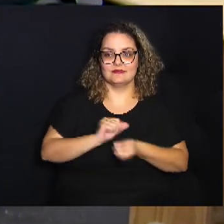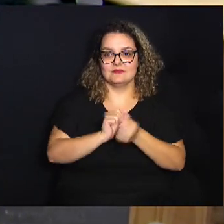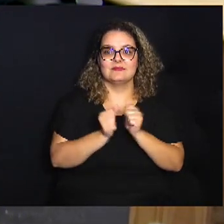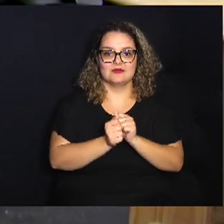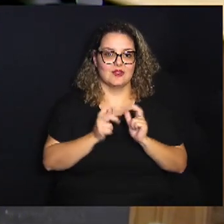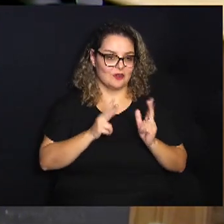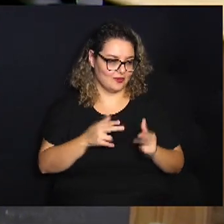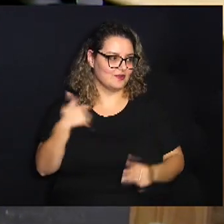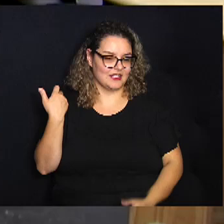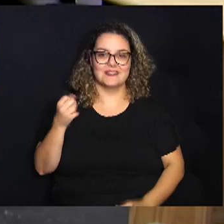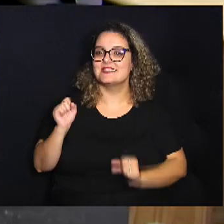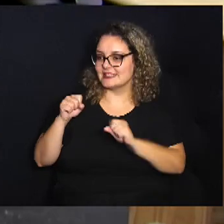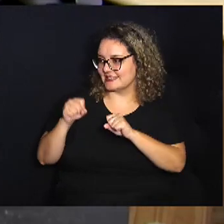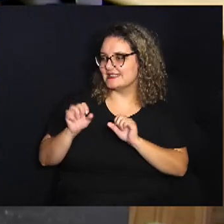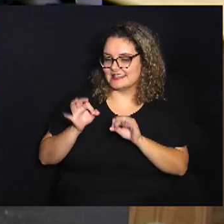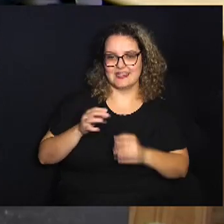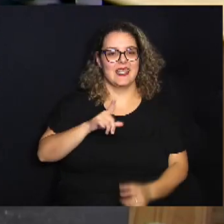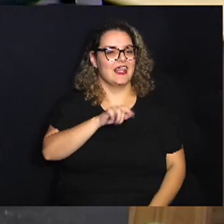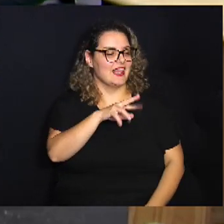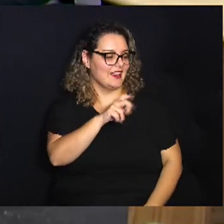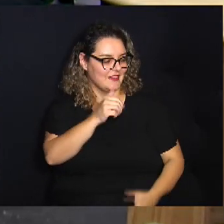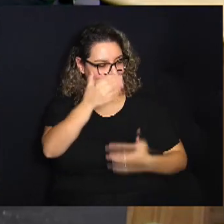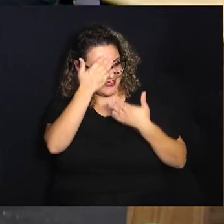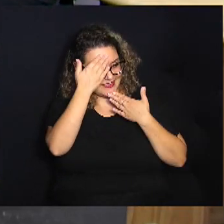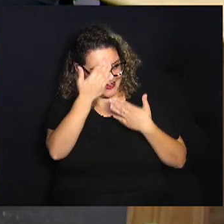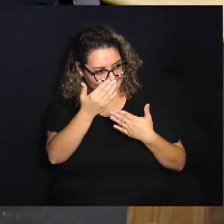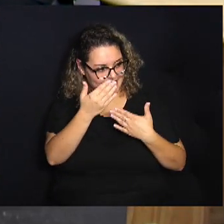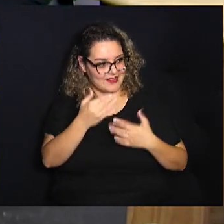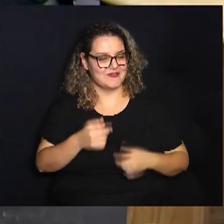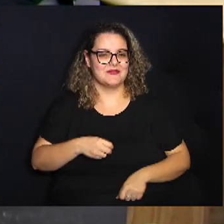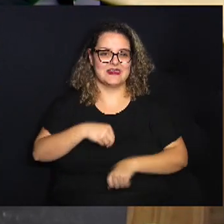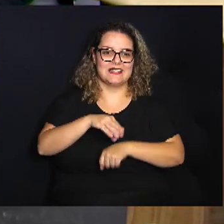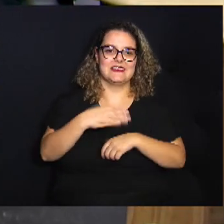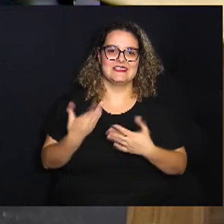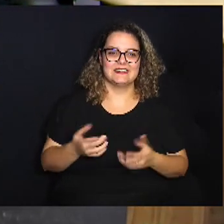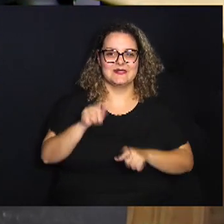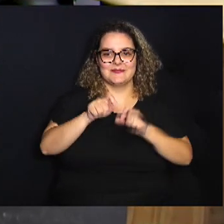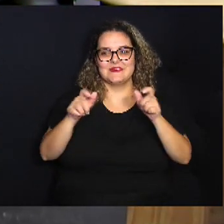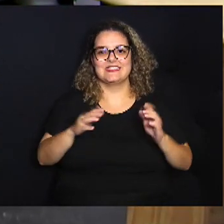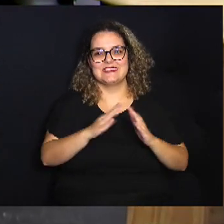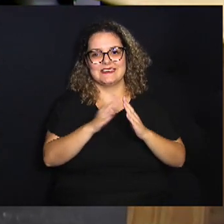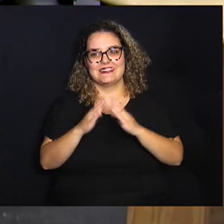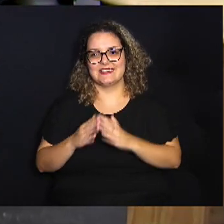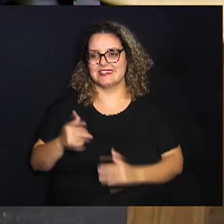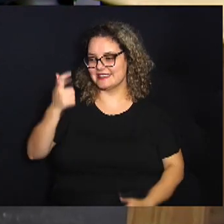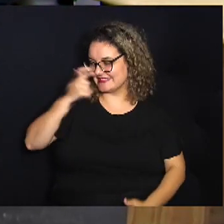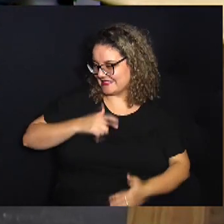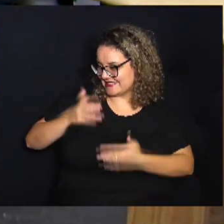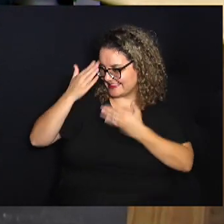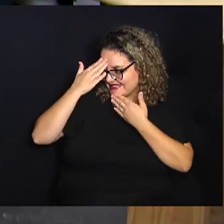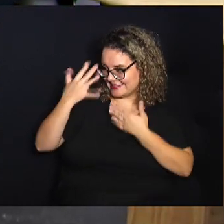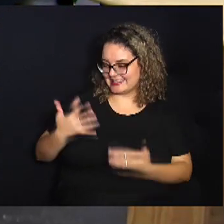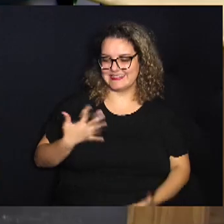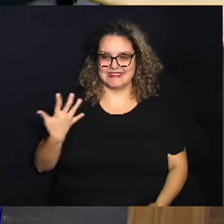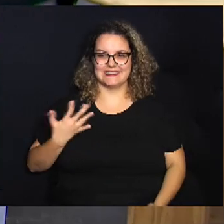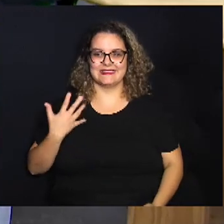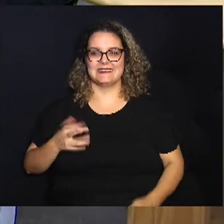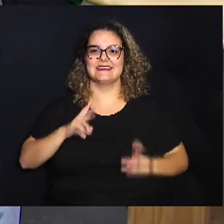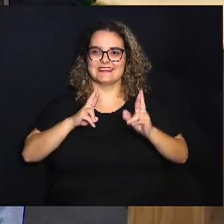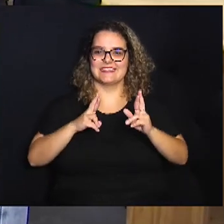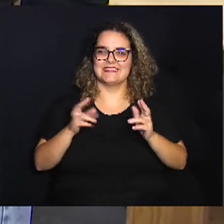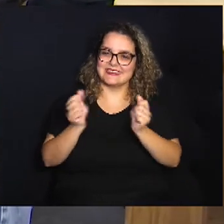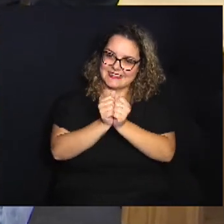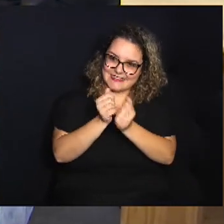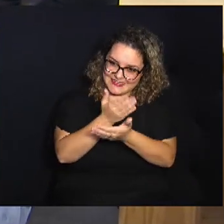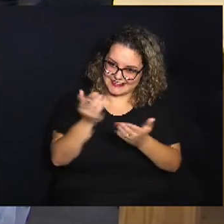a idade. Laura, muito obrigada aqui pela essa dica aqui para o pessoal de casa. Eu que agradeço, Luana. Espero contar com